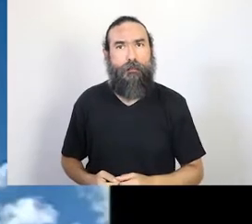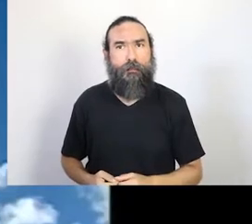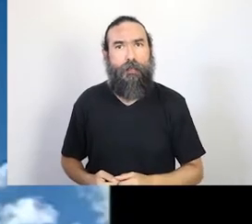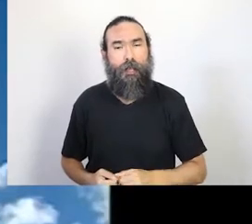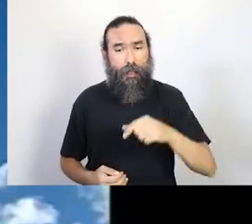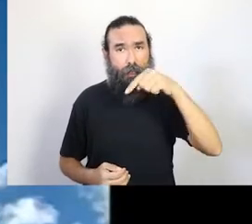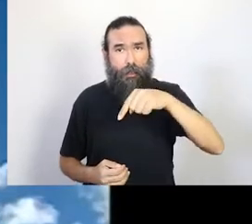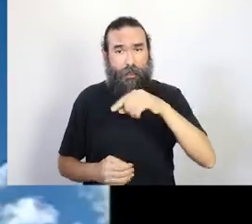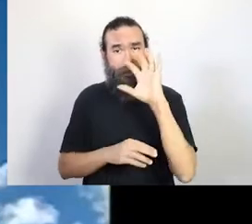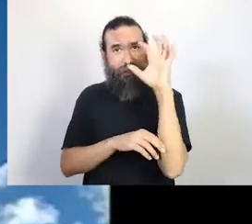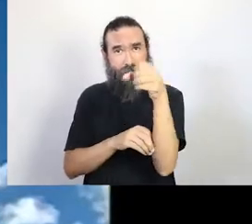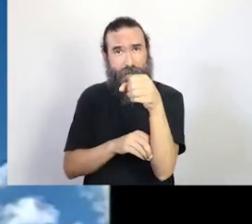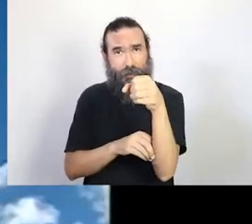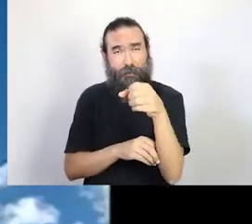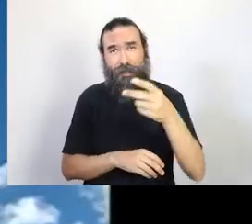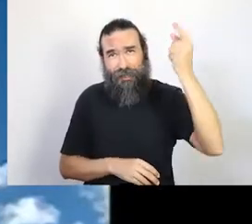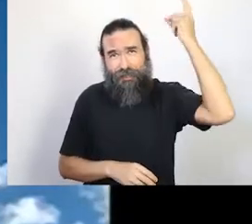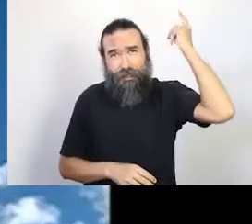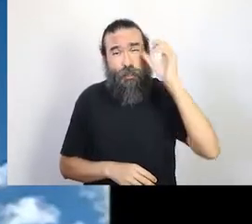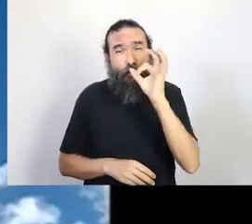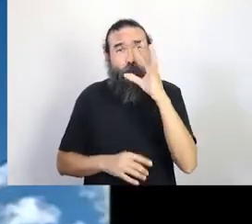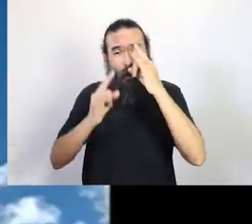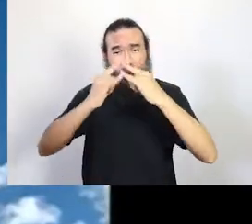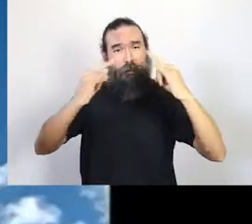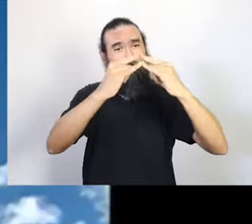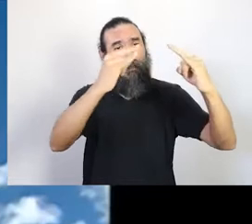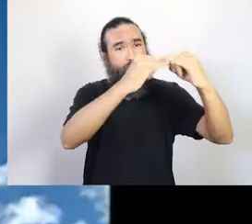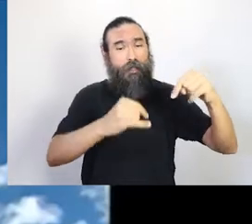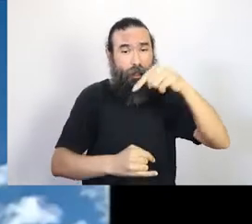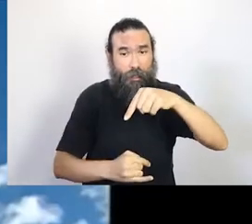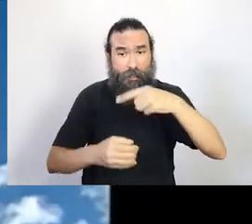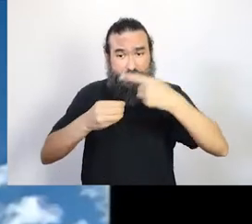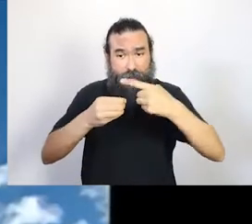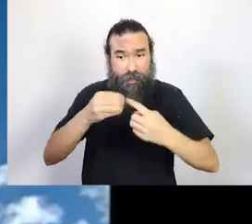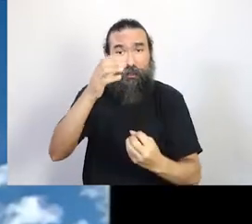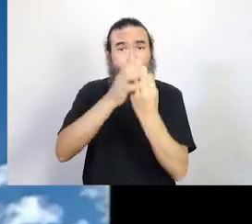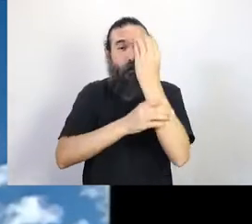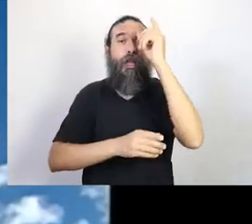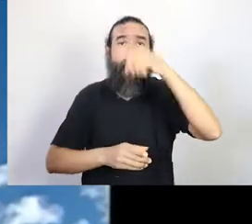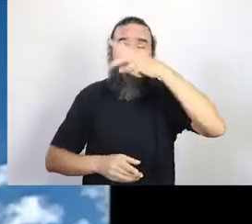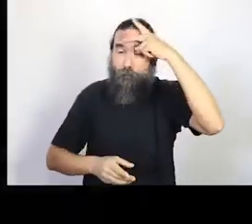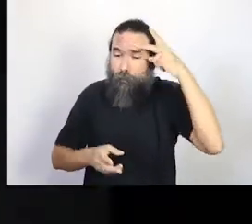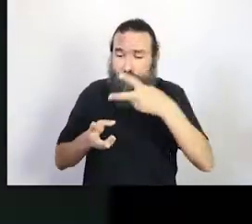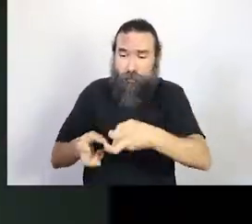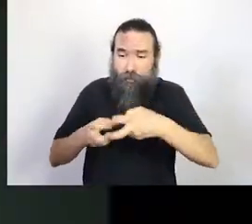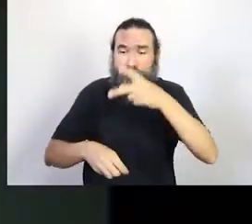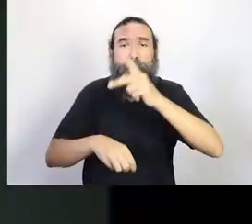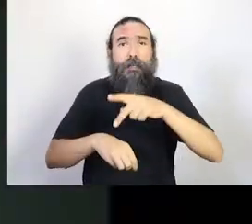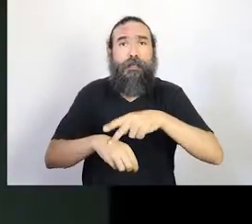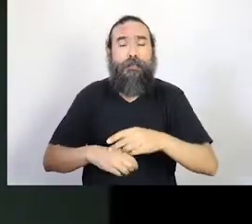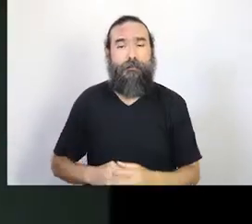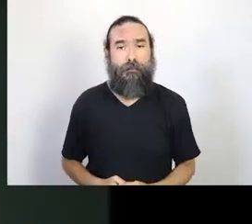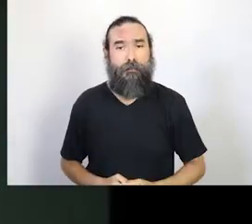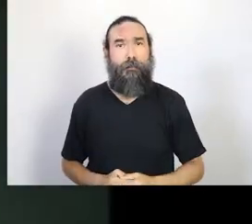1950. Assim, e o cerrado todo até o pé da serra só era barraco. Que aí aqui não tem fundador. O fundador foi os garimpeiros. Nossa, tio, por